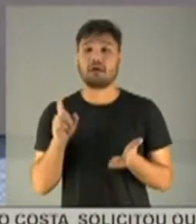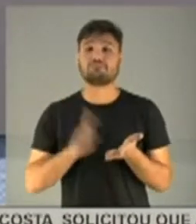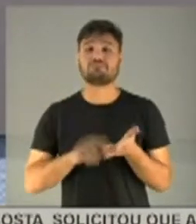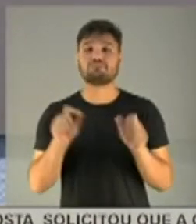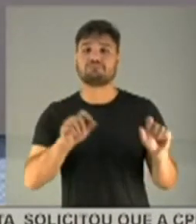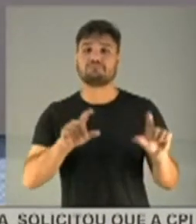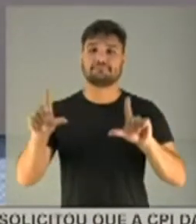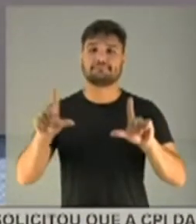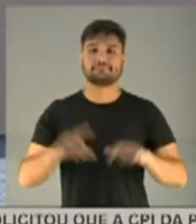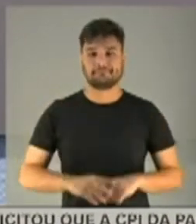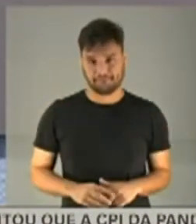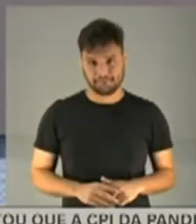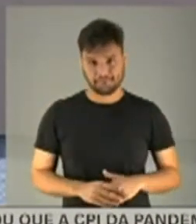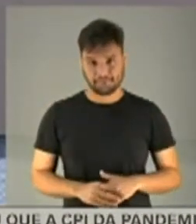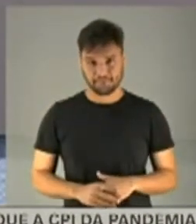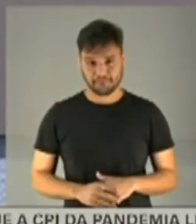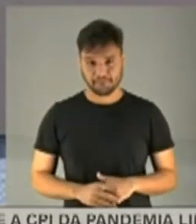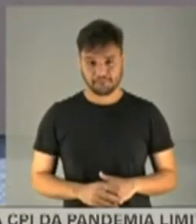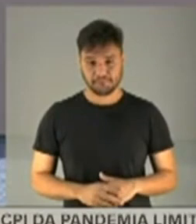favor.